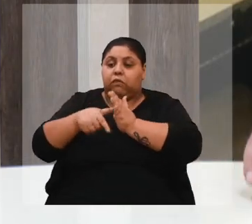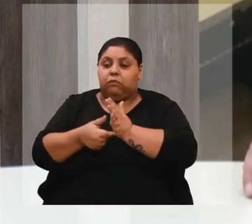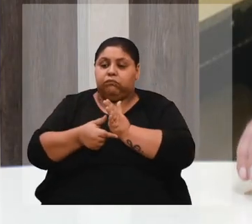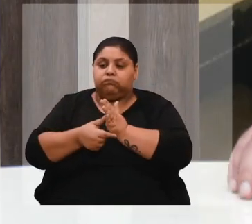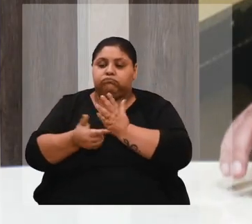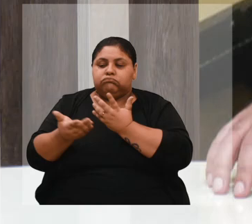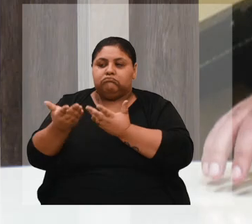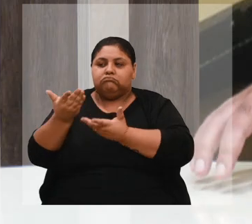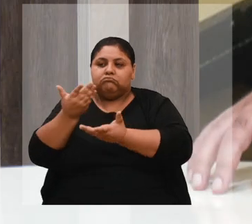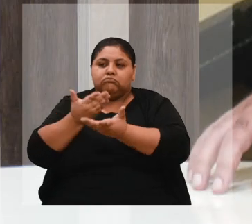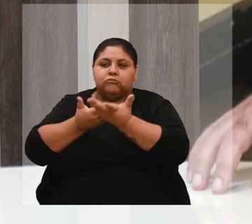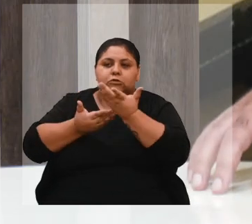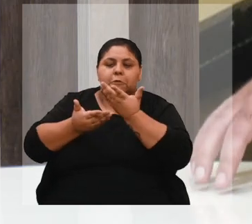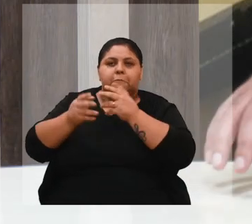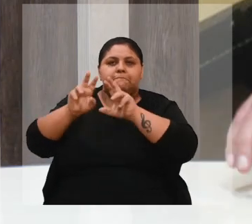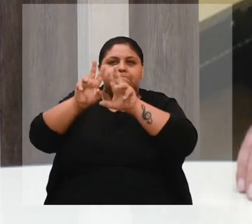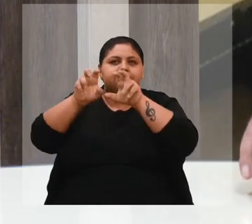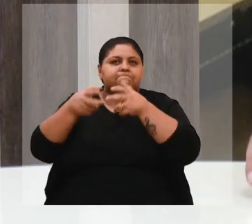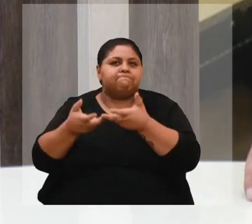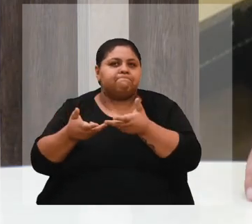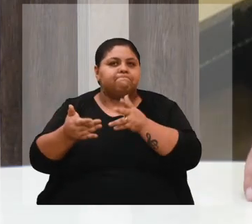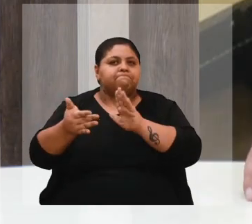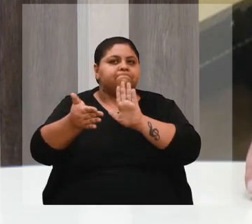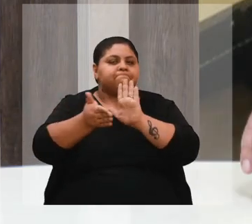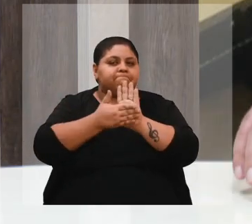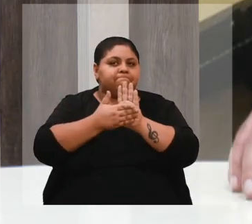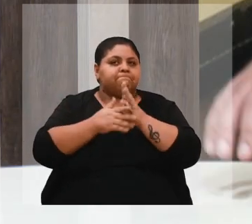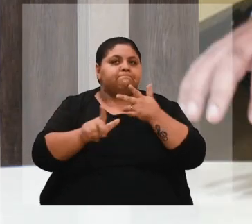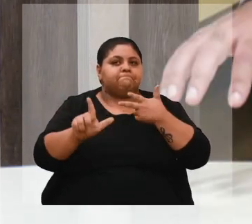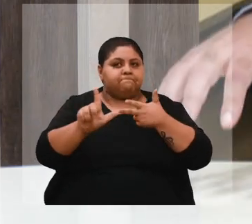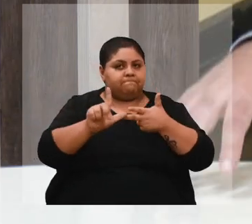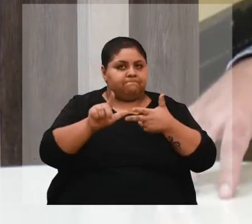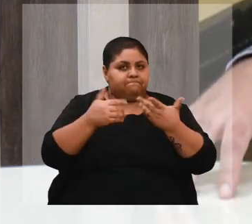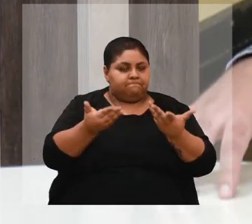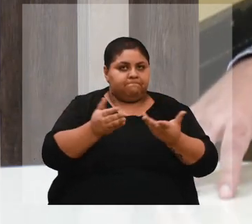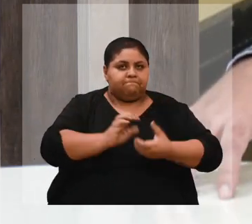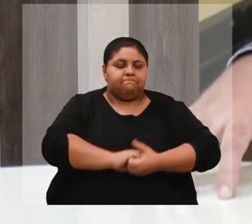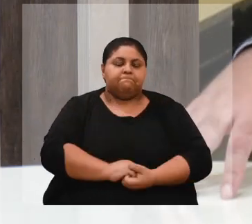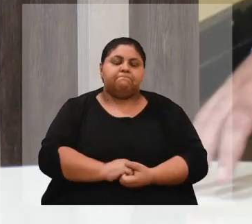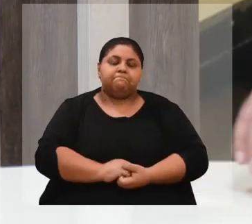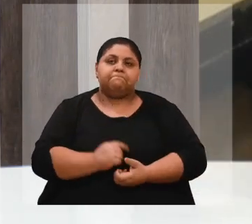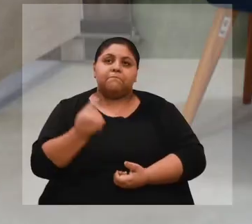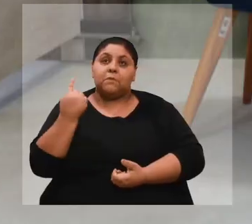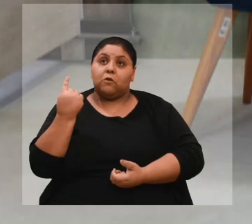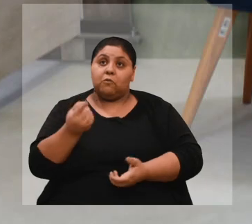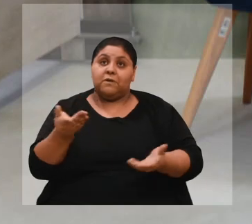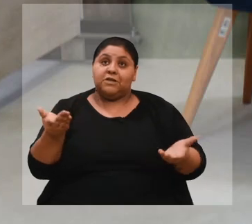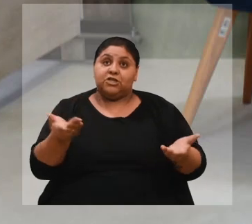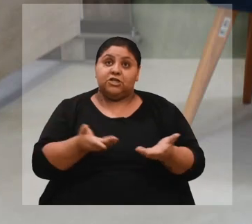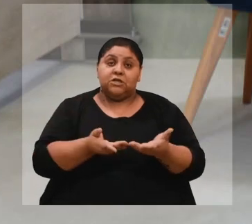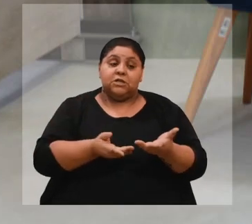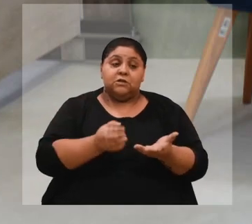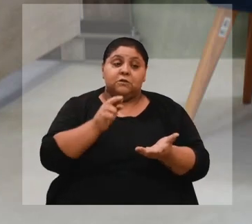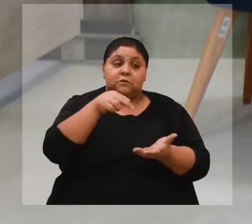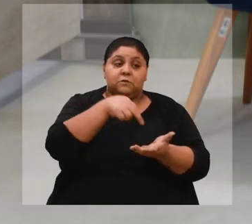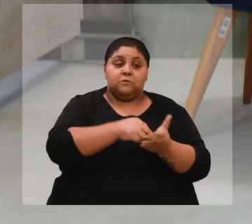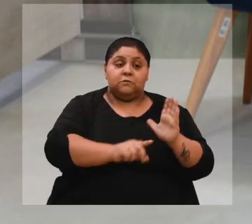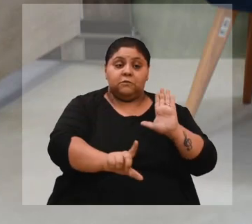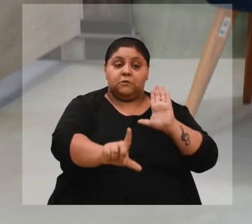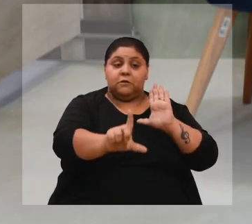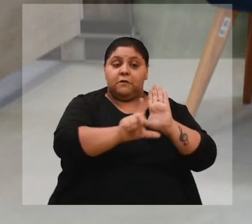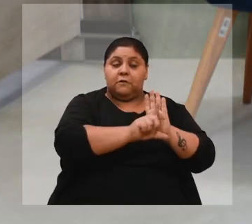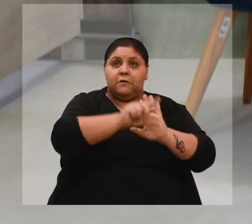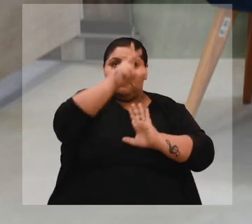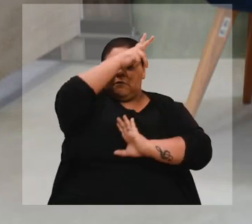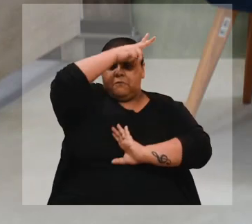seu mandato vai ganhando uma dinâmica a partir também de propostas legislativas. E uma delas já é a realidade,